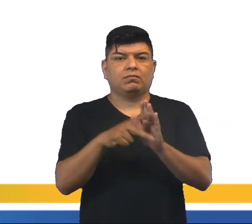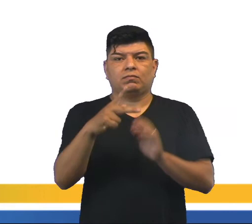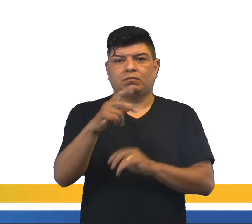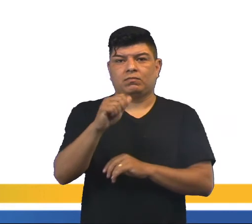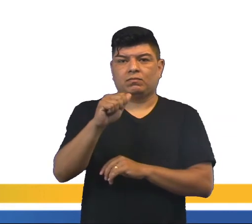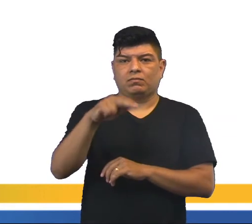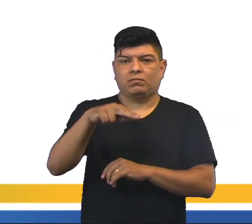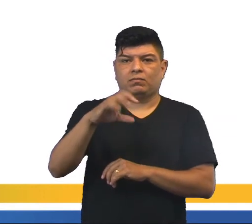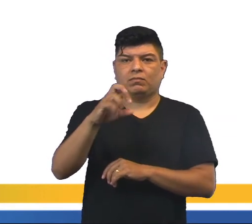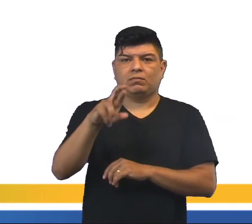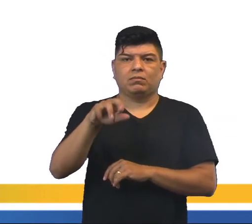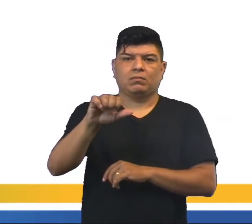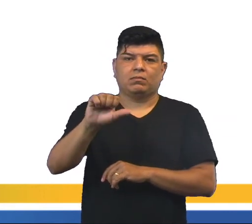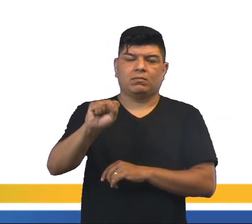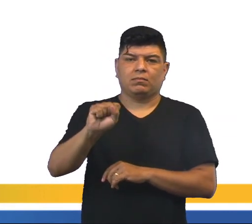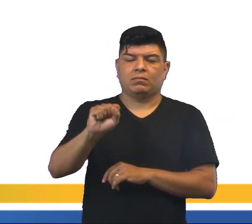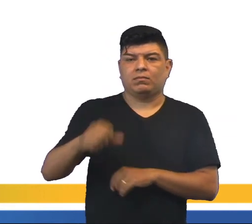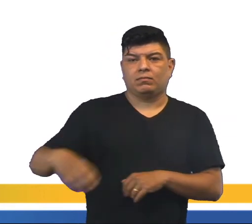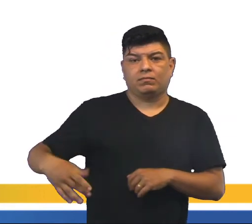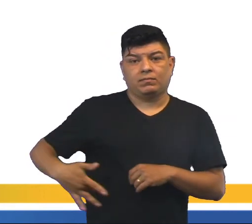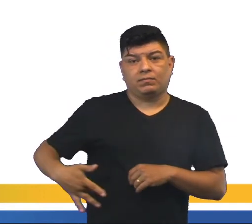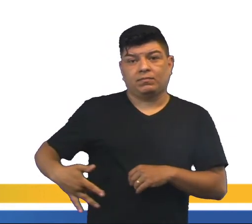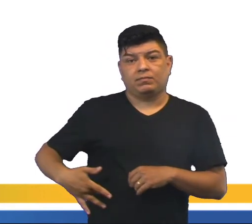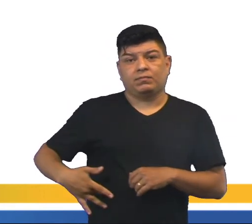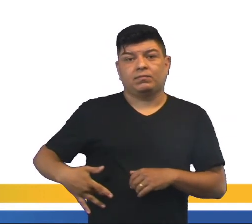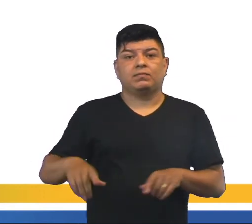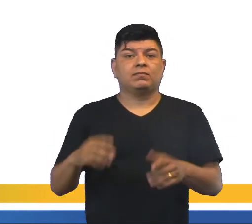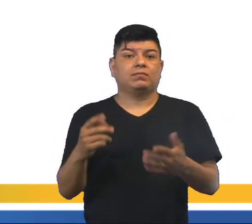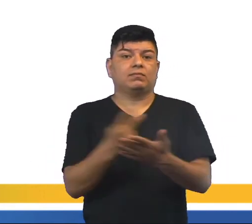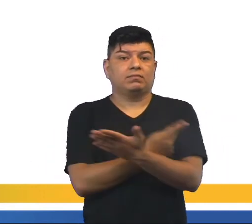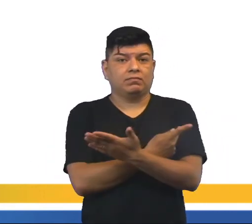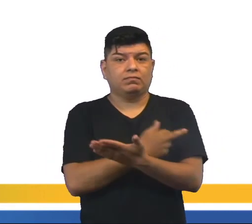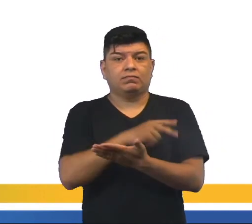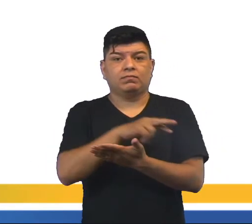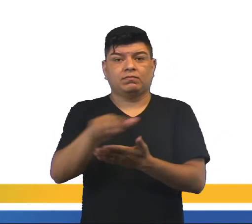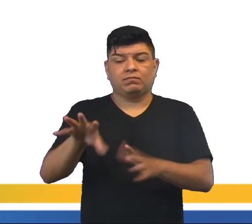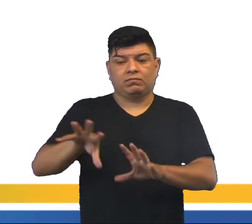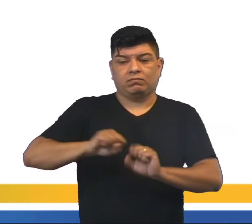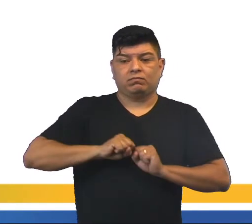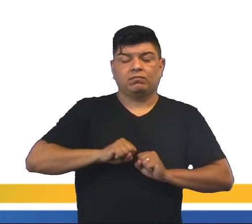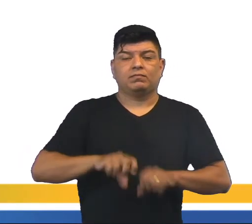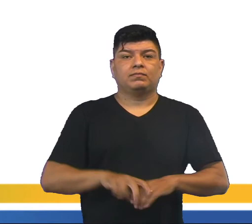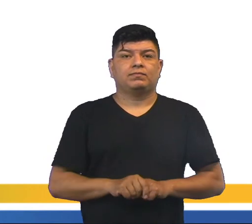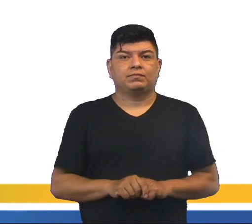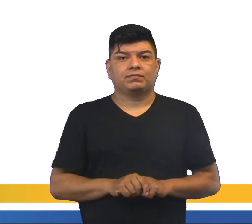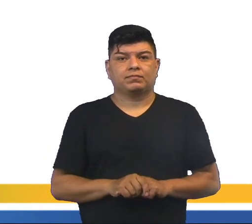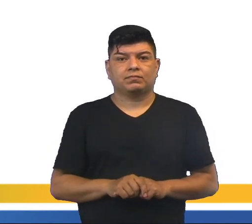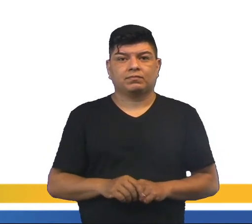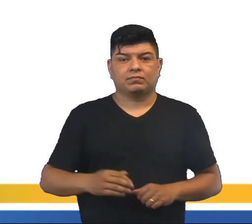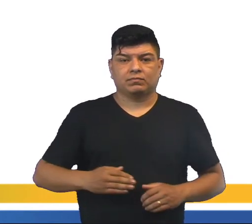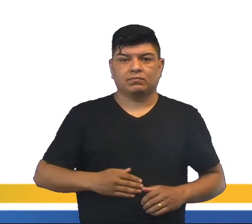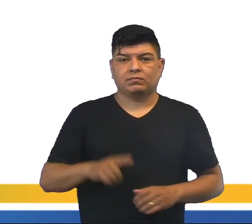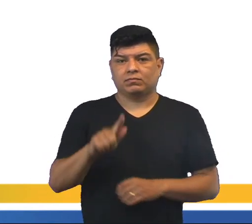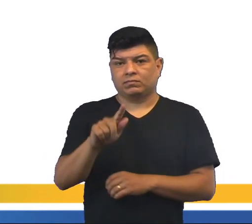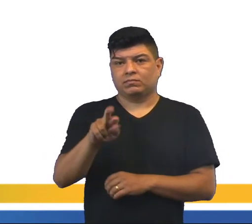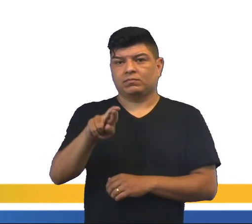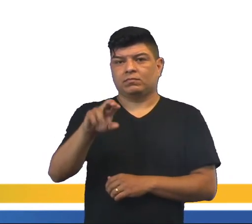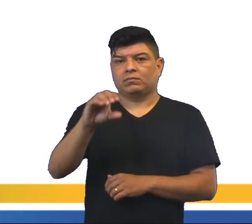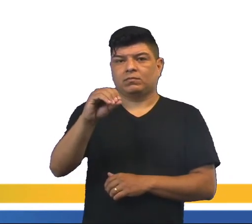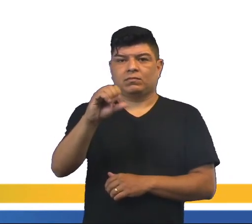Pâncreas e fígado. No intestino delgado ocorre grande absorção dos nutrientes. No intestino grosso há